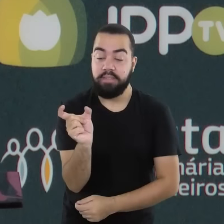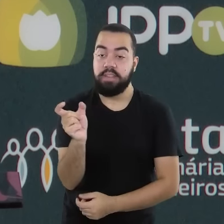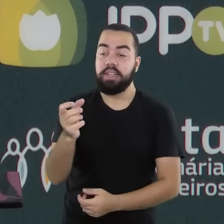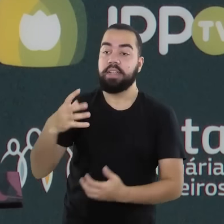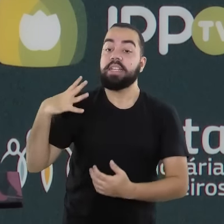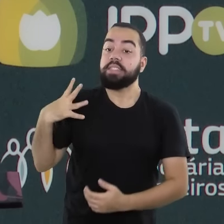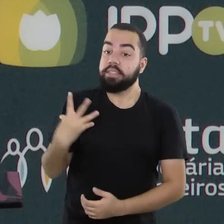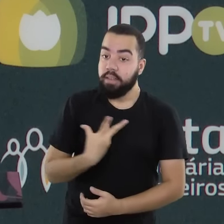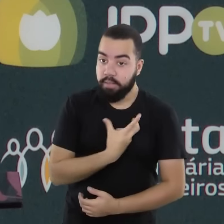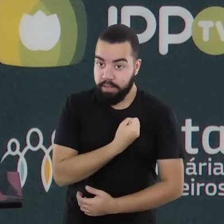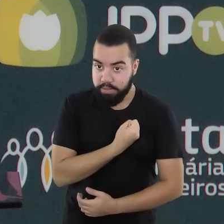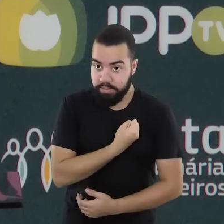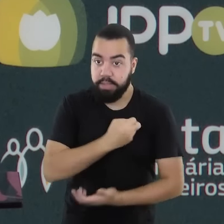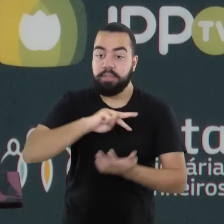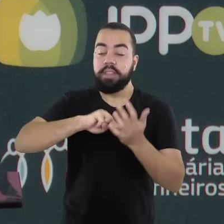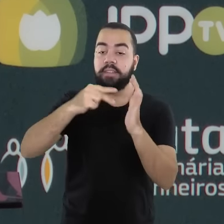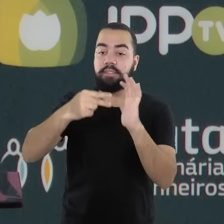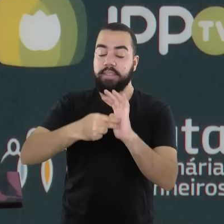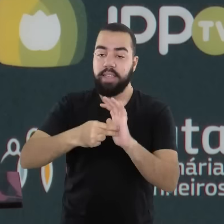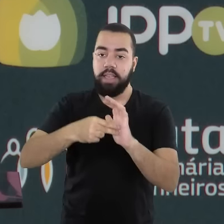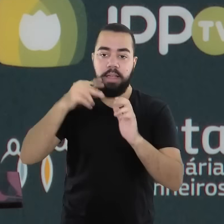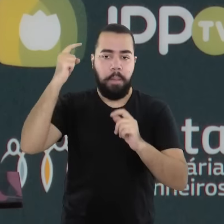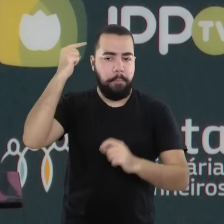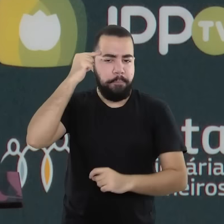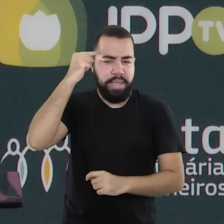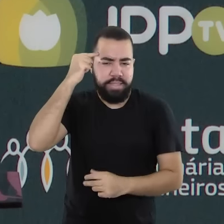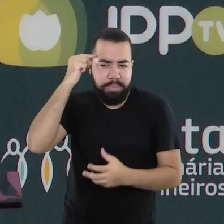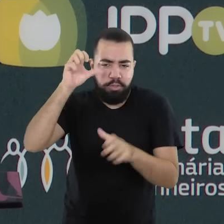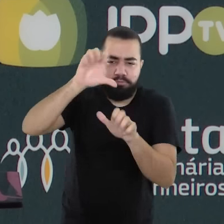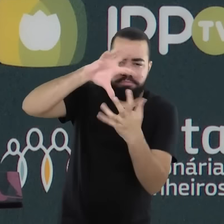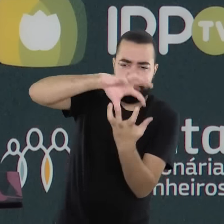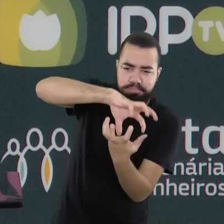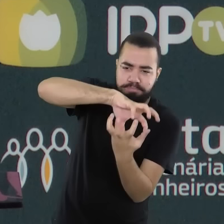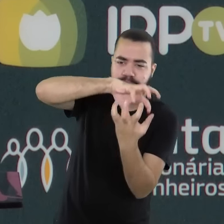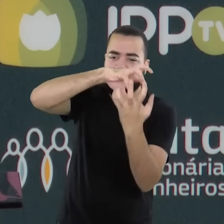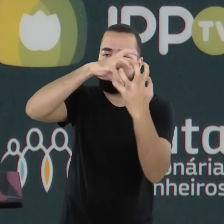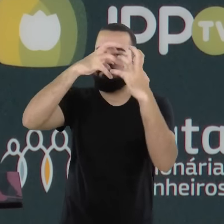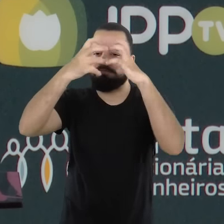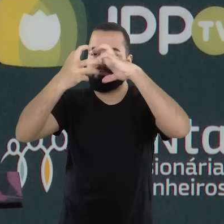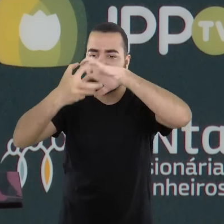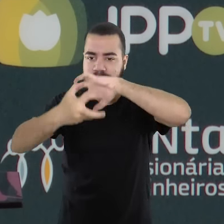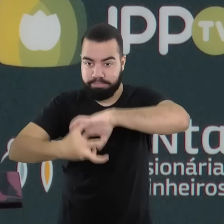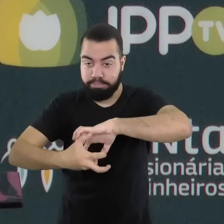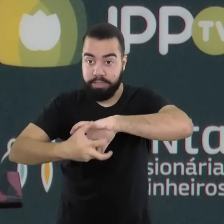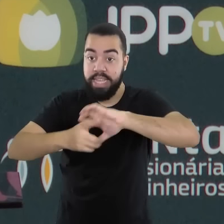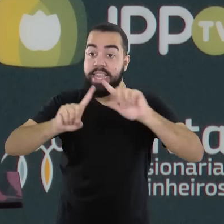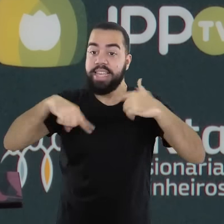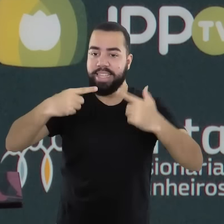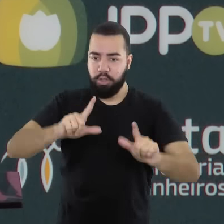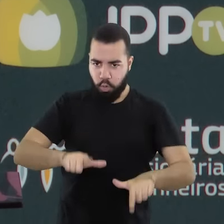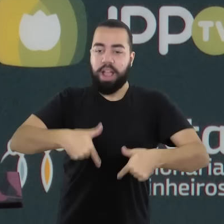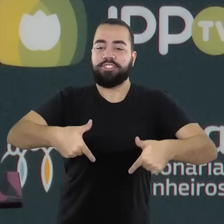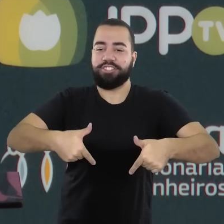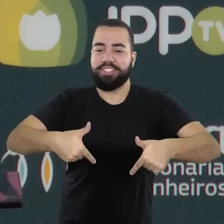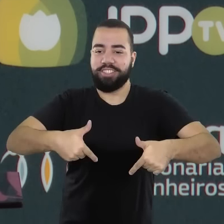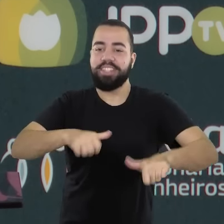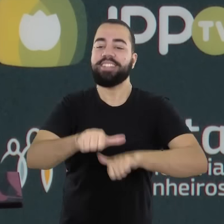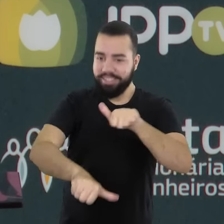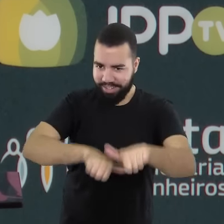envolve mudança de pensamento acompanhada pela mudança de comportamento.